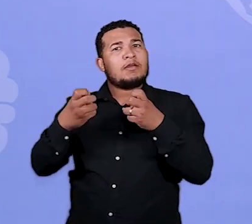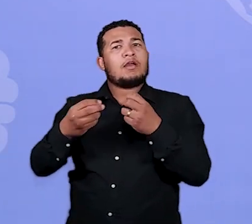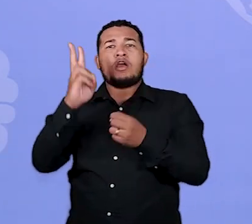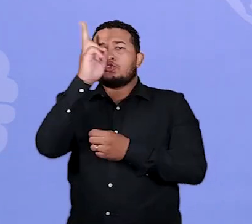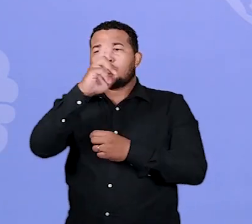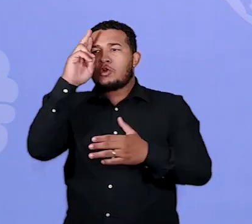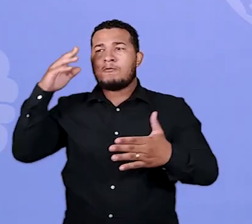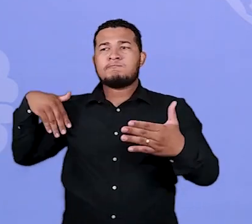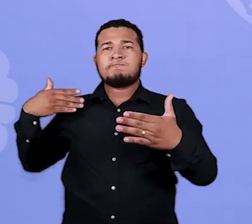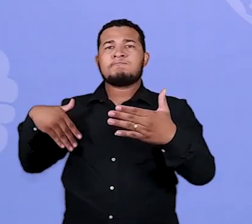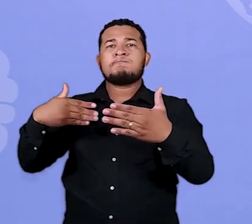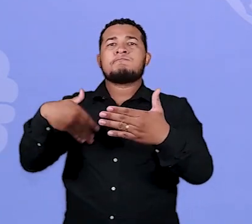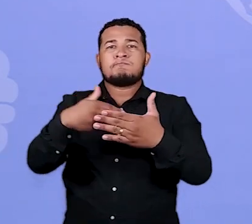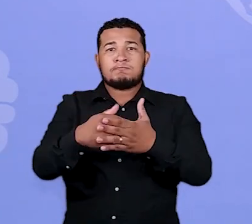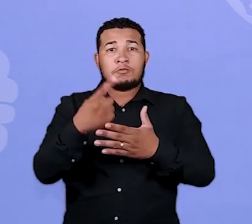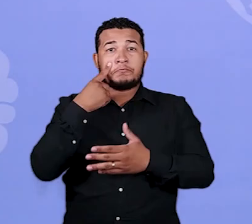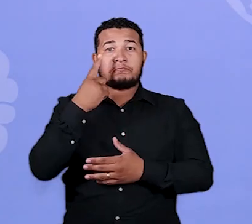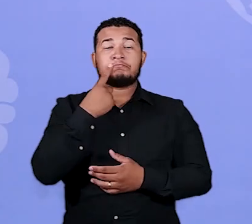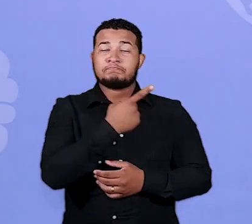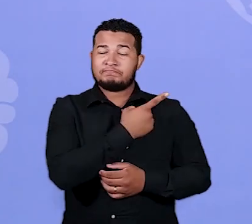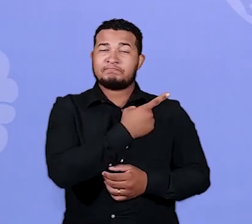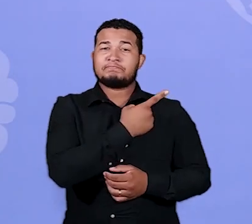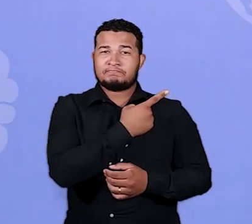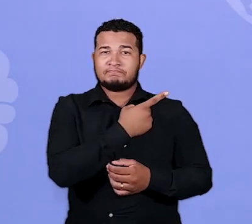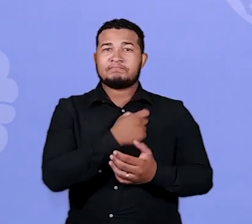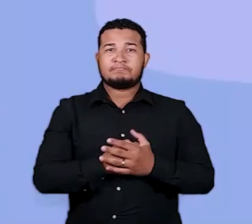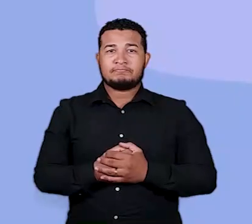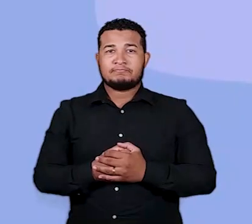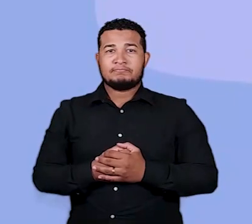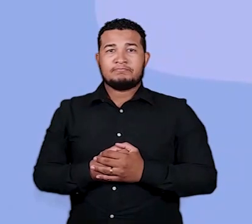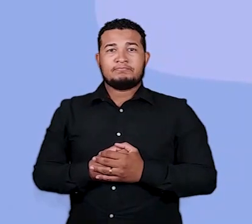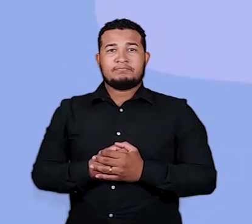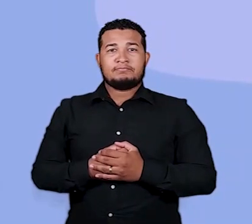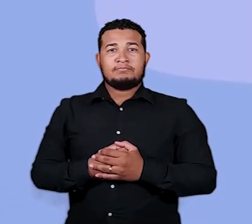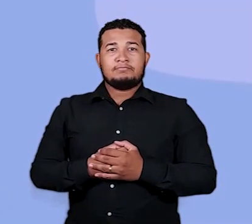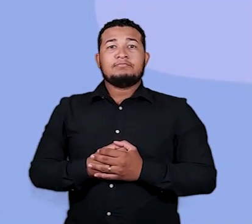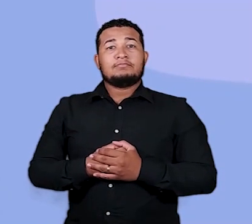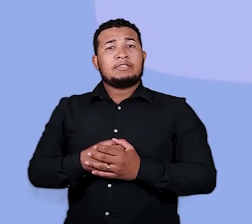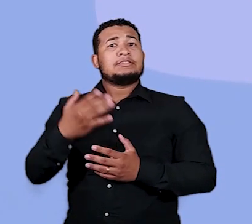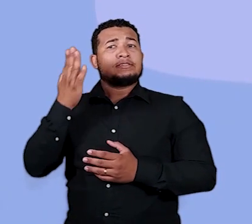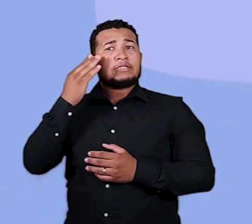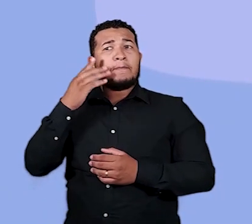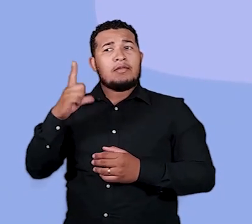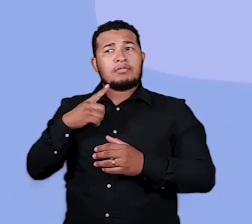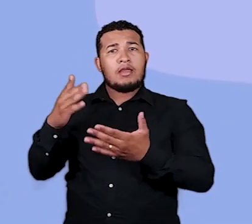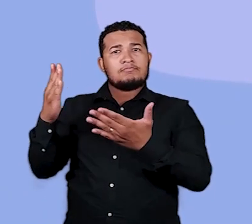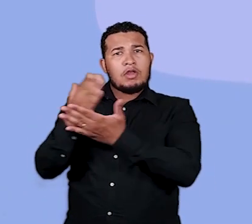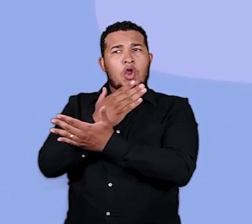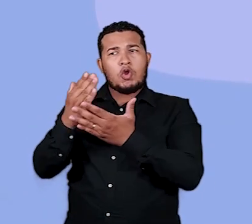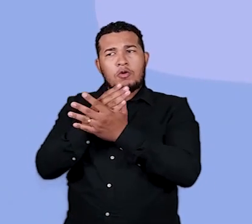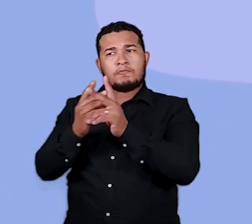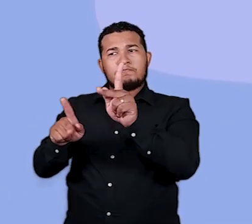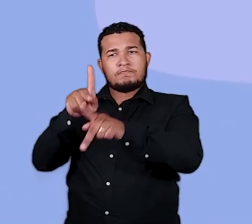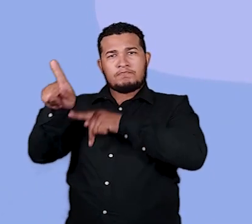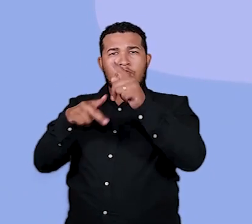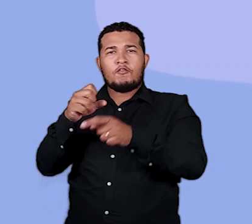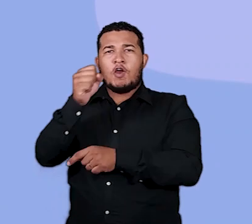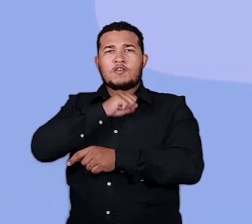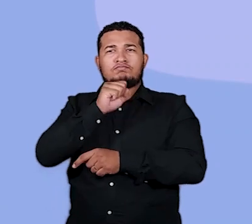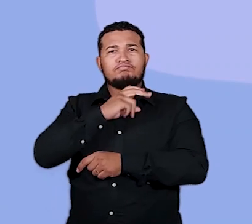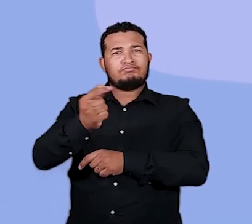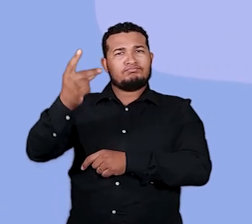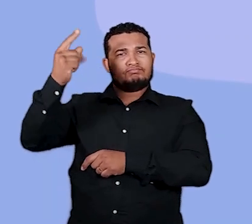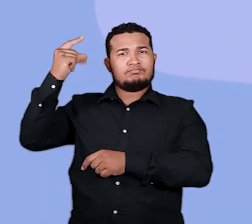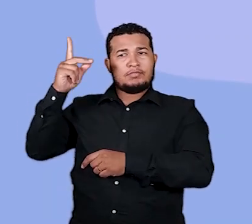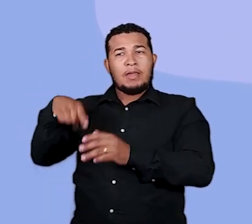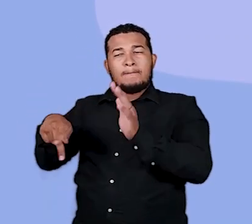um pouco também a evolução histórica desse jogo a partir do próximo slide. Origens históricas. Embora algumas civilizações antigas